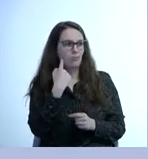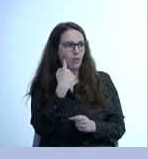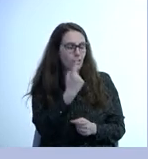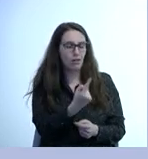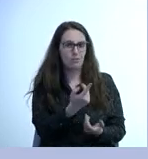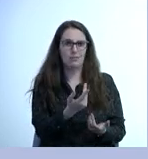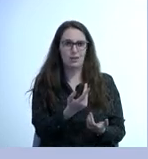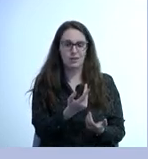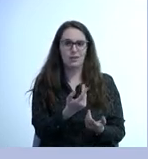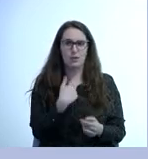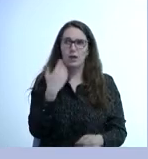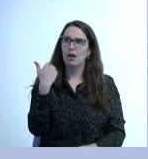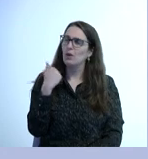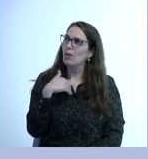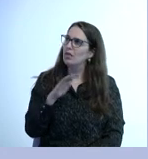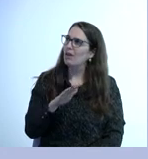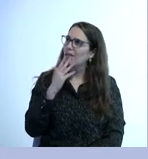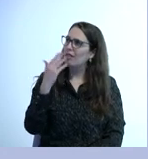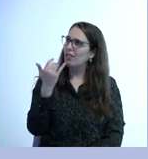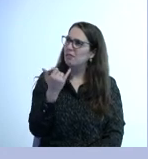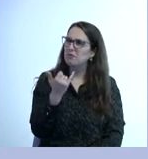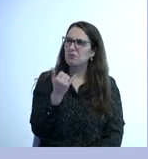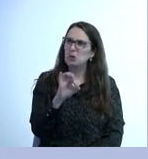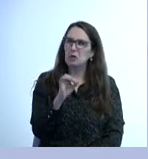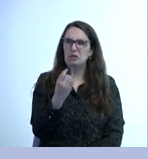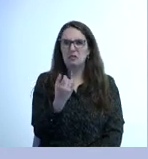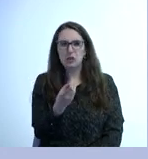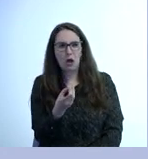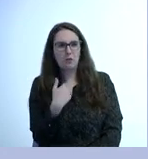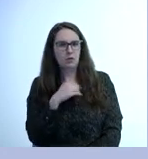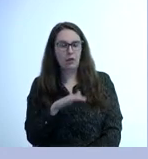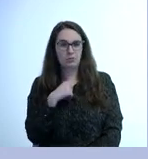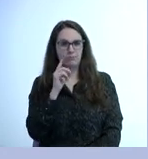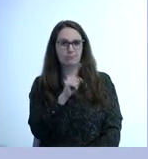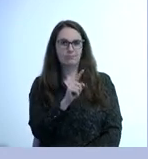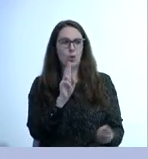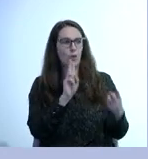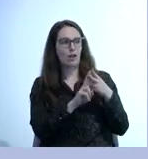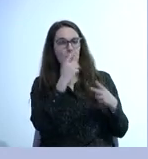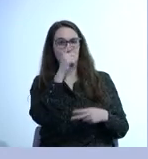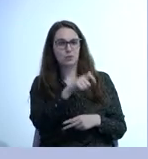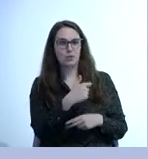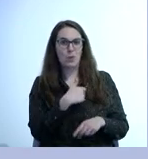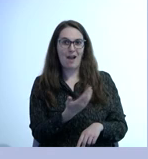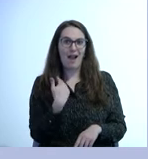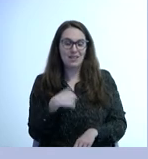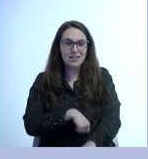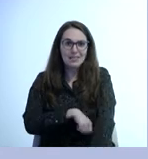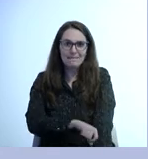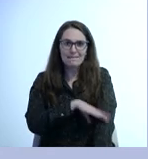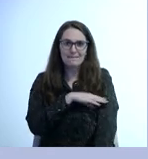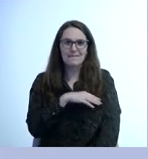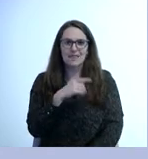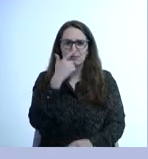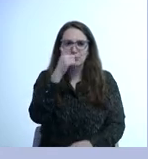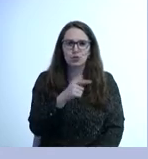hoje percebo, deveria ter mais 28 anos ou 29 anos, chegar a alguém que eu temi profundamente, com um grande charuto,